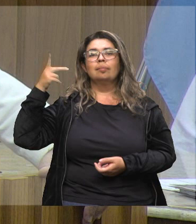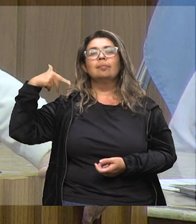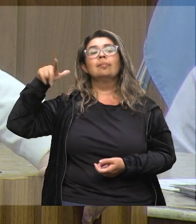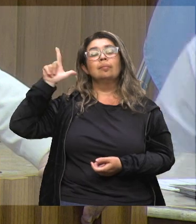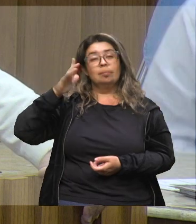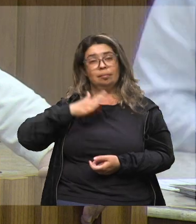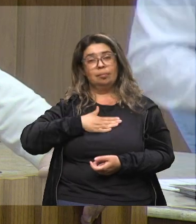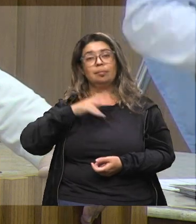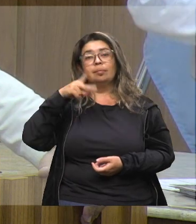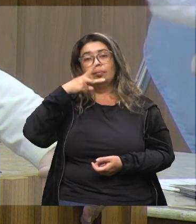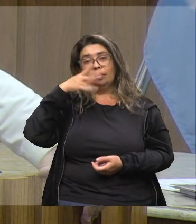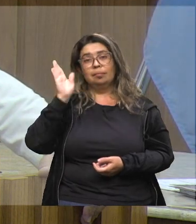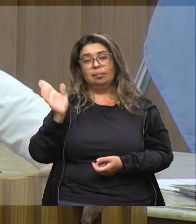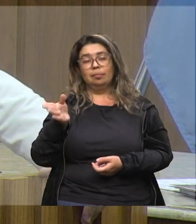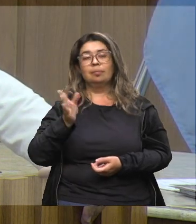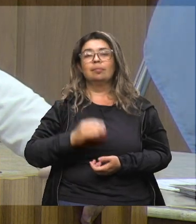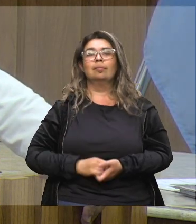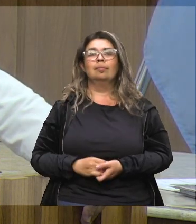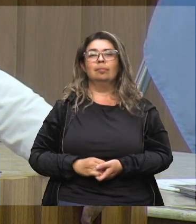antecederam falaram aqui,